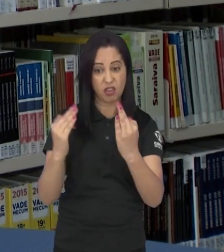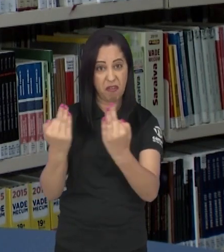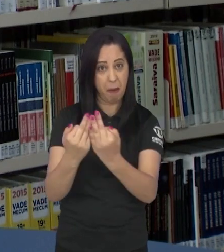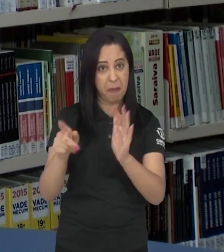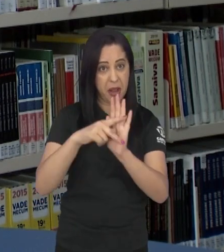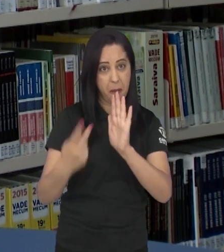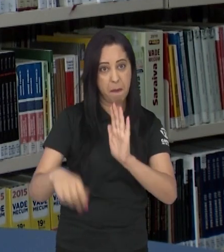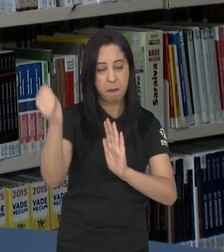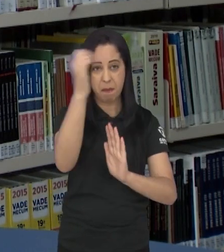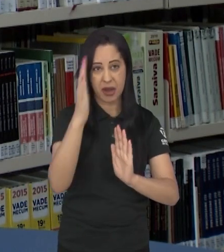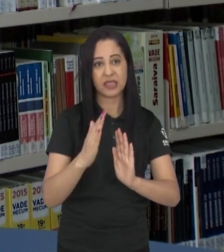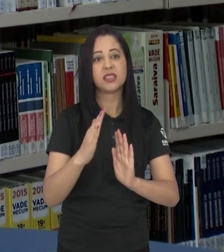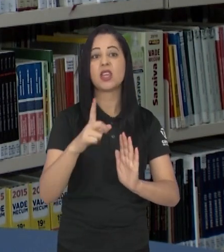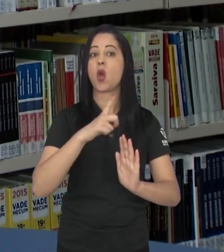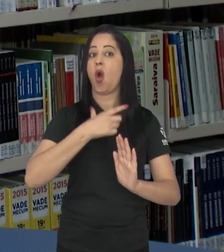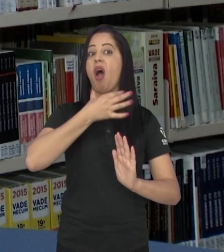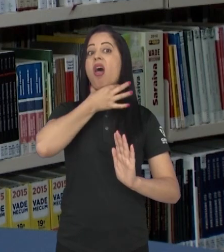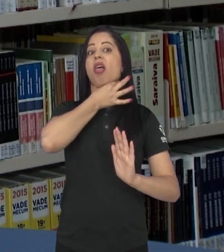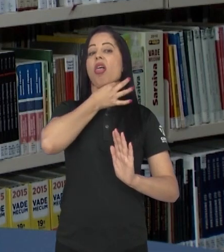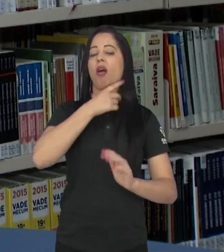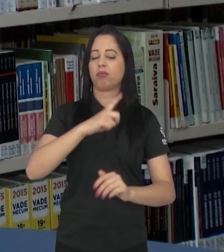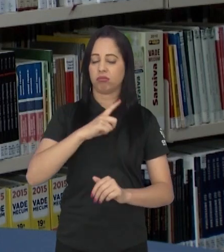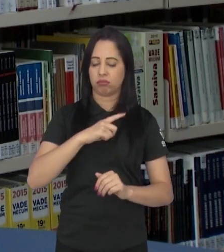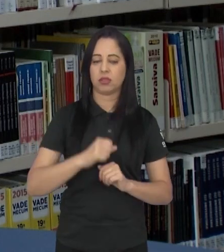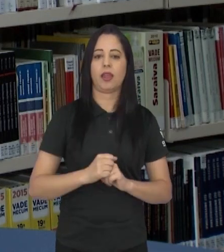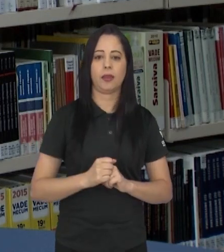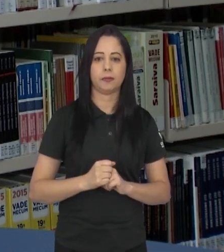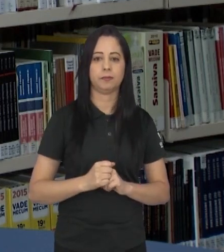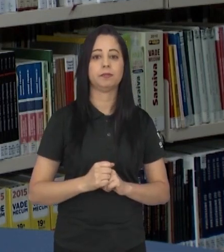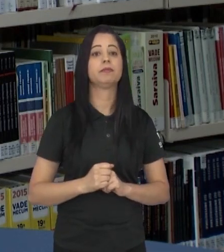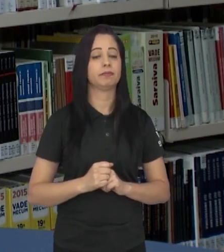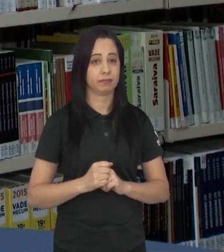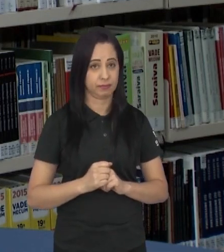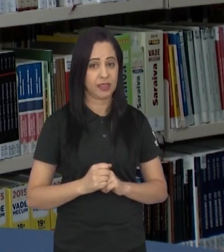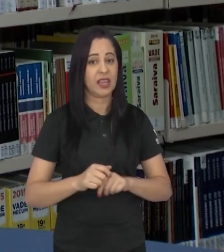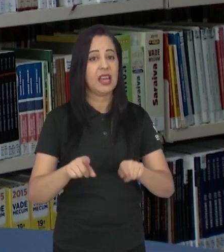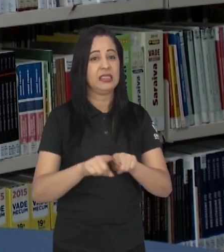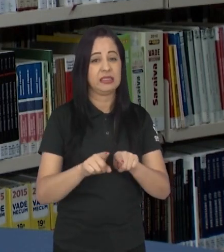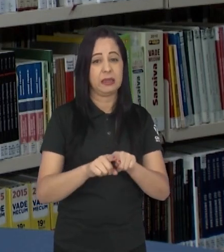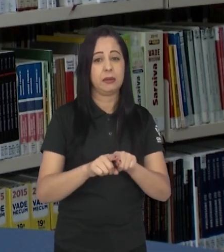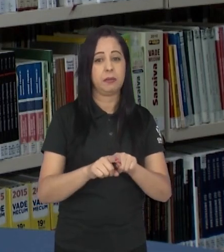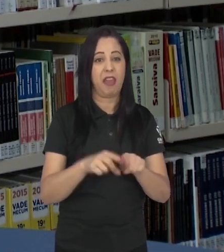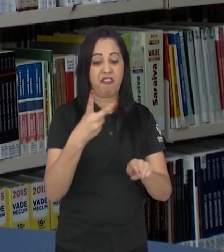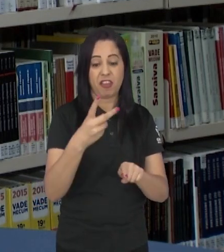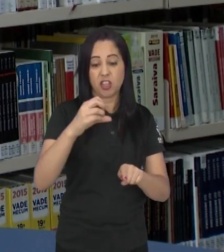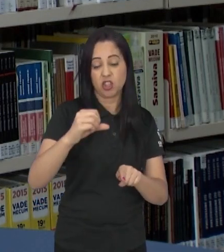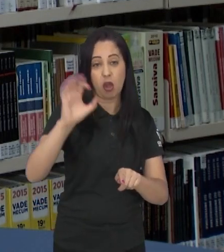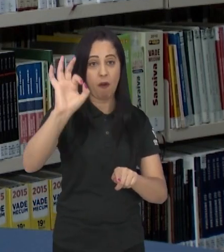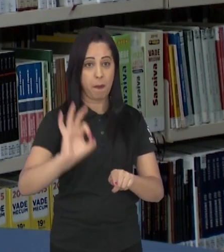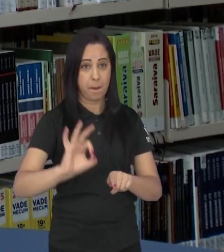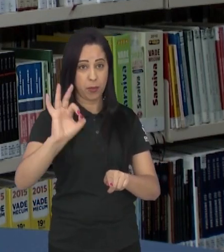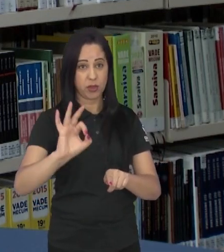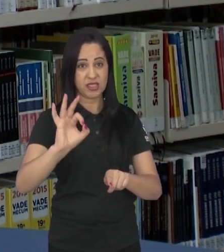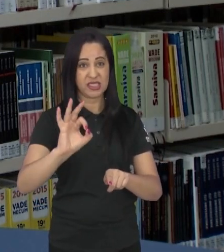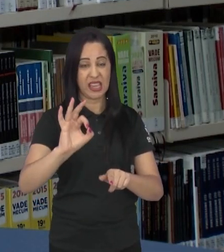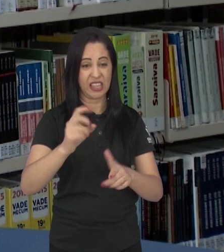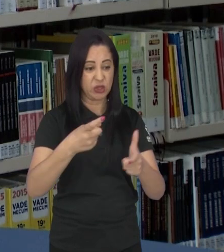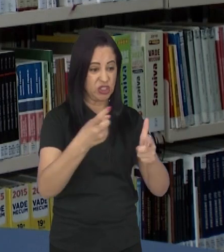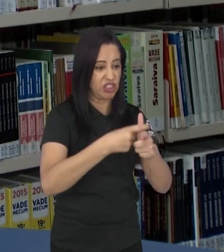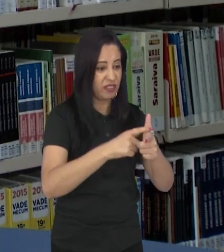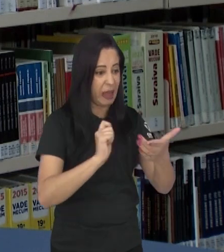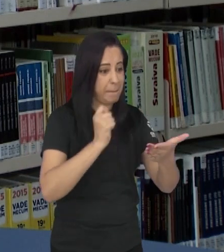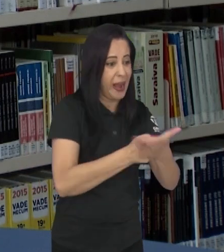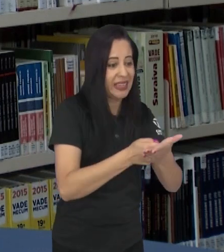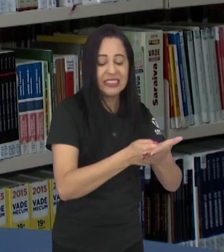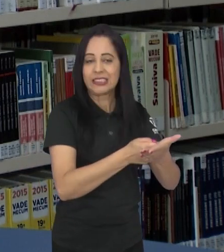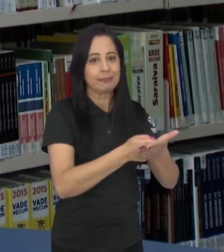das famílias brasileiras estão com dívida. Desses 70% você tem aí 29% que